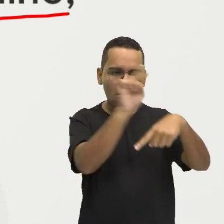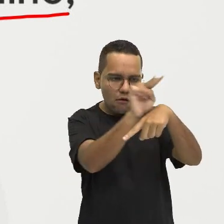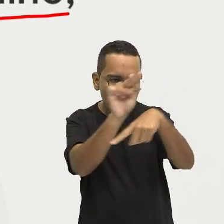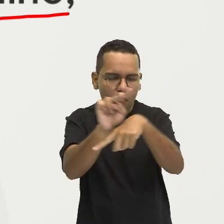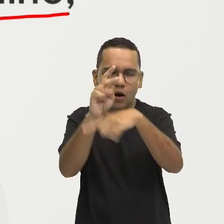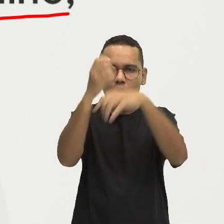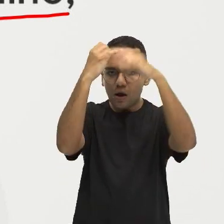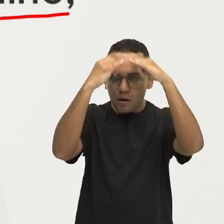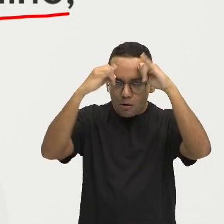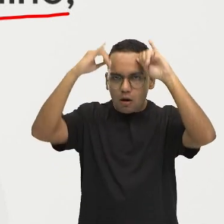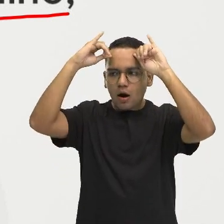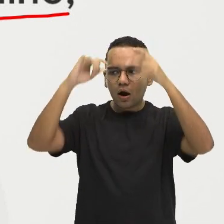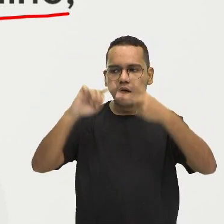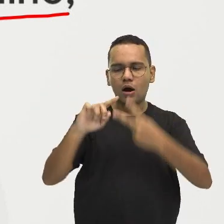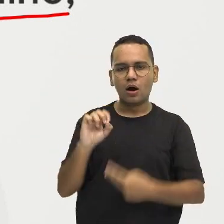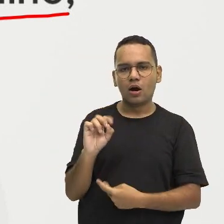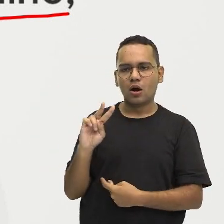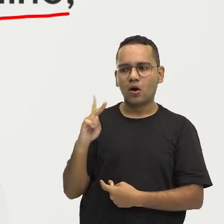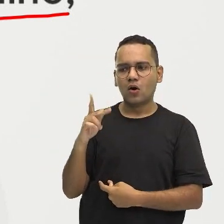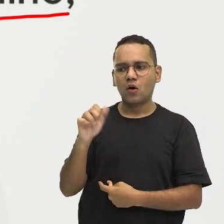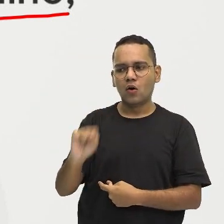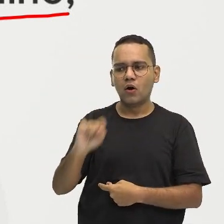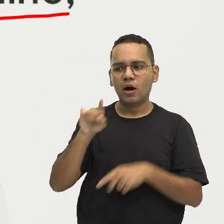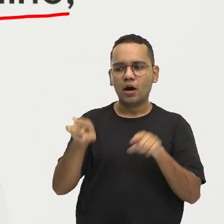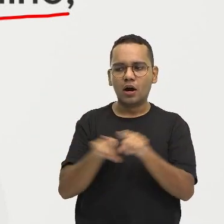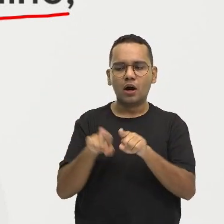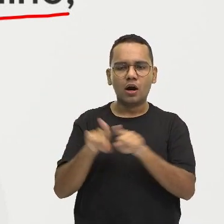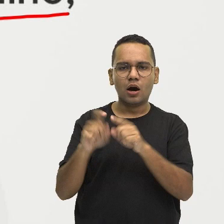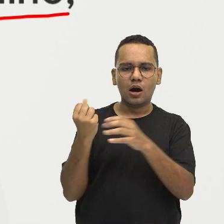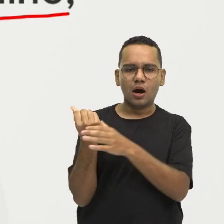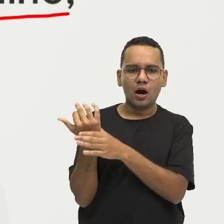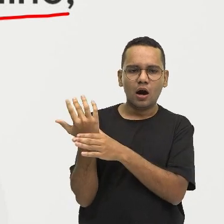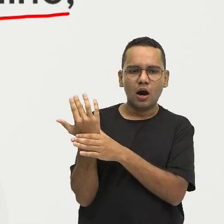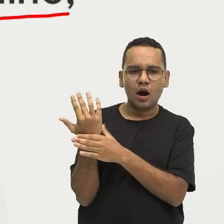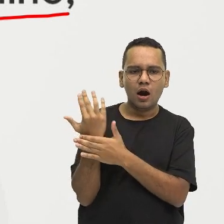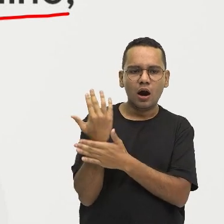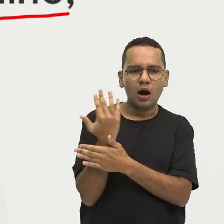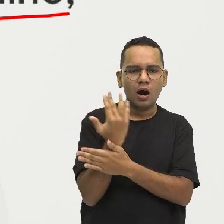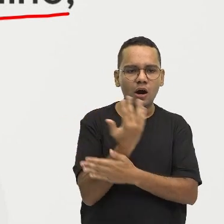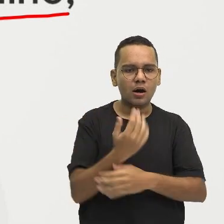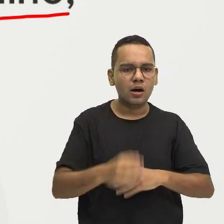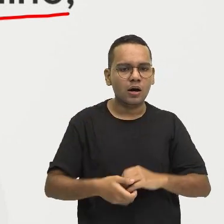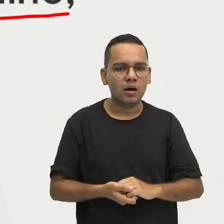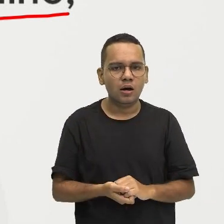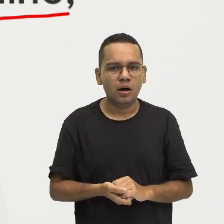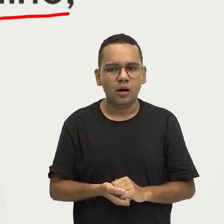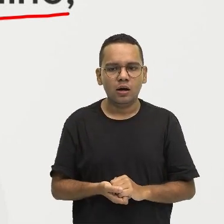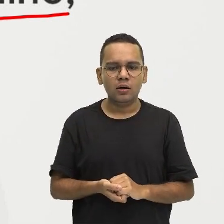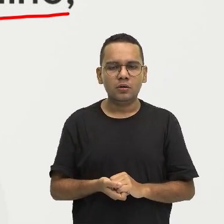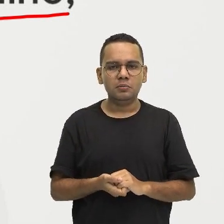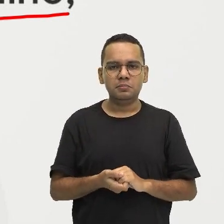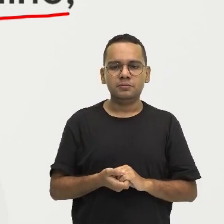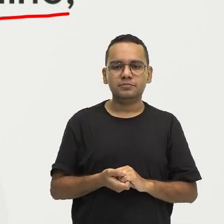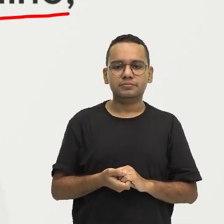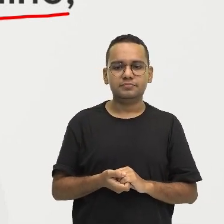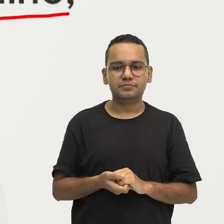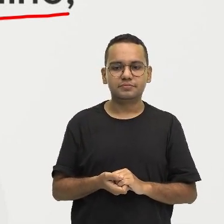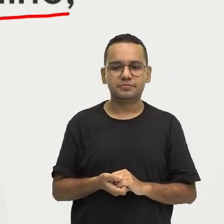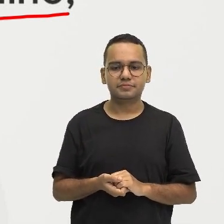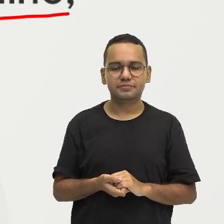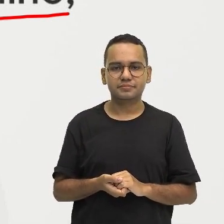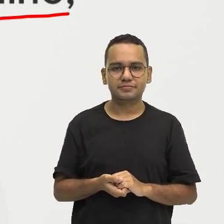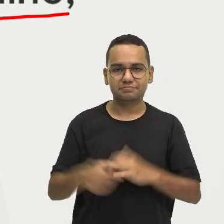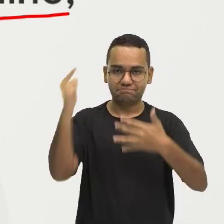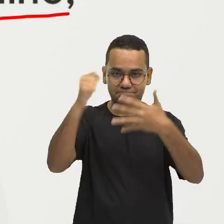e também das plantações, né, das produções agrícolas, soja, arroz, milho, trigo e uva, entre